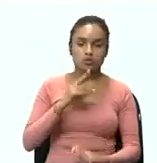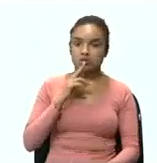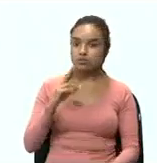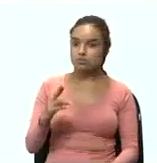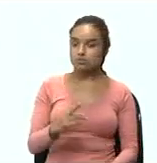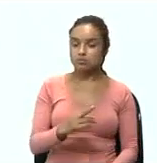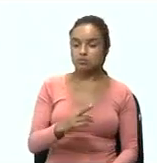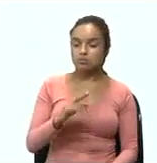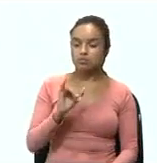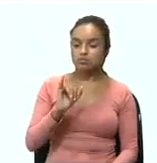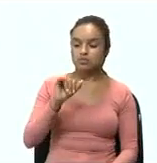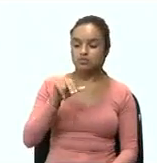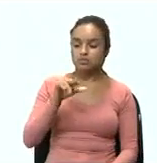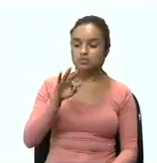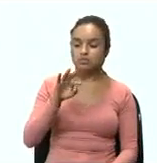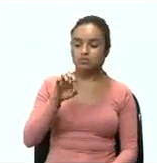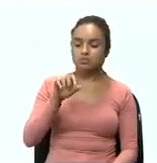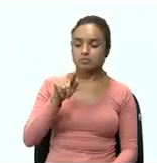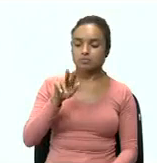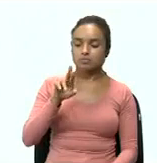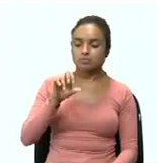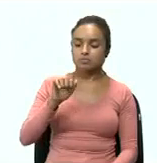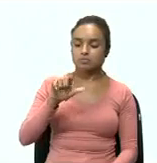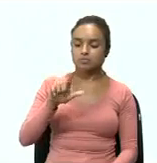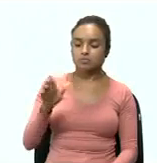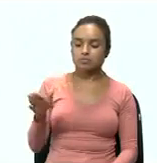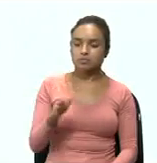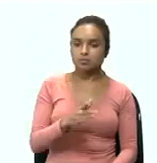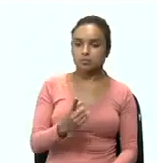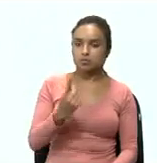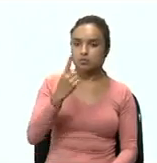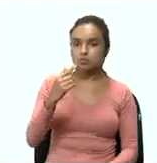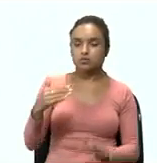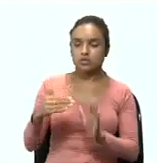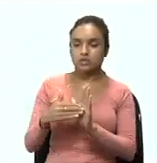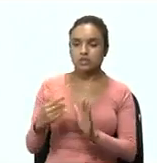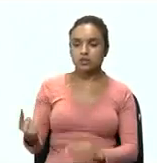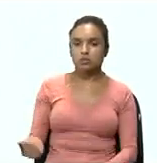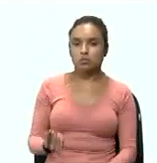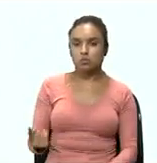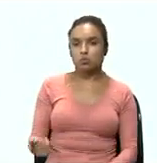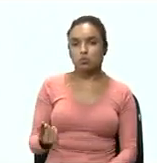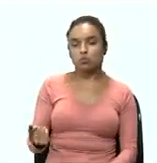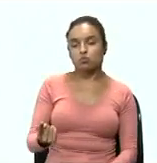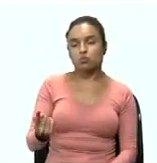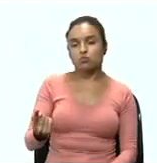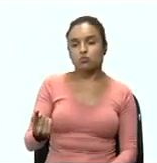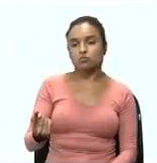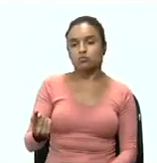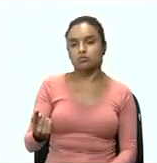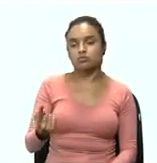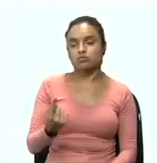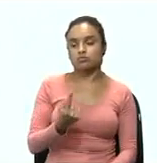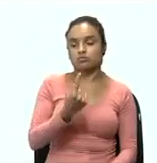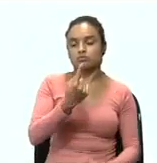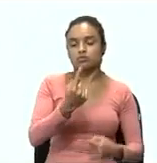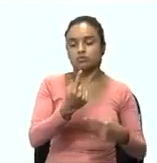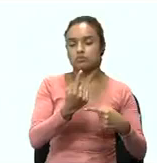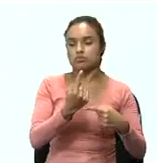a integral de 1 ao infinito de 1 sobre